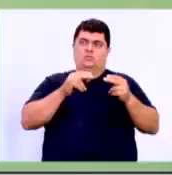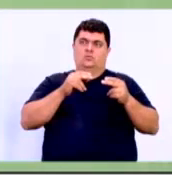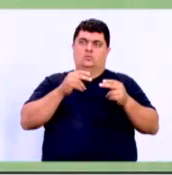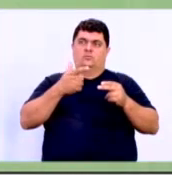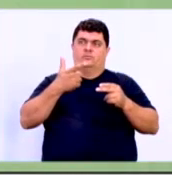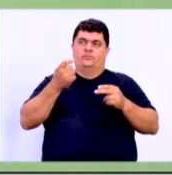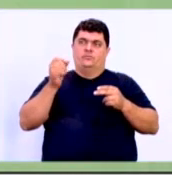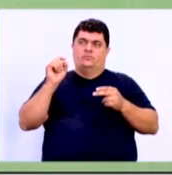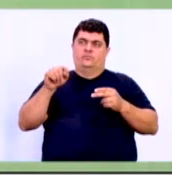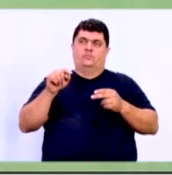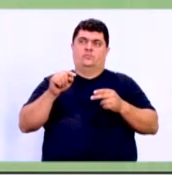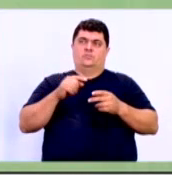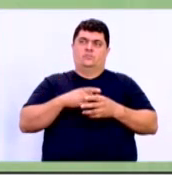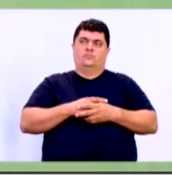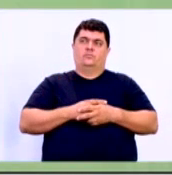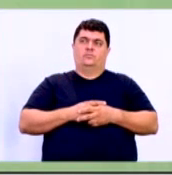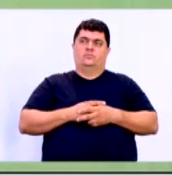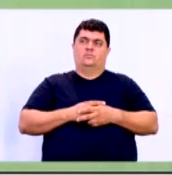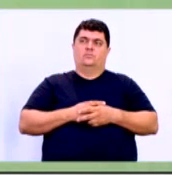de